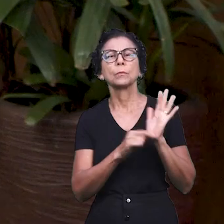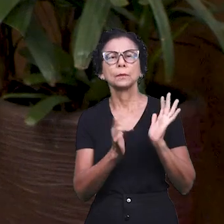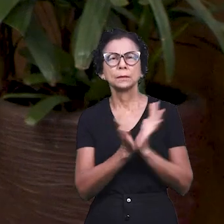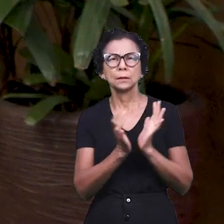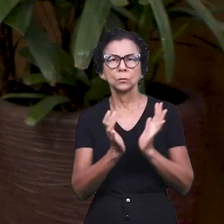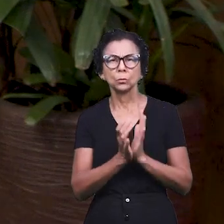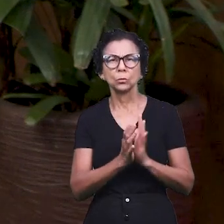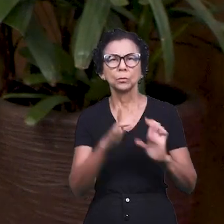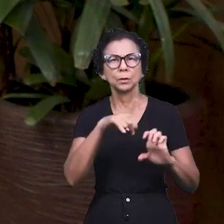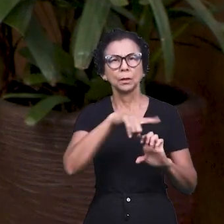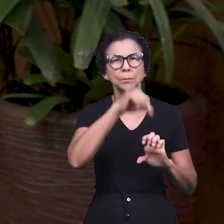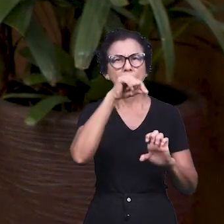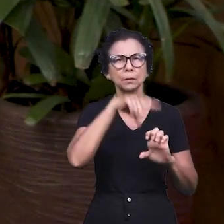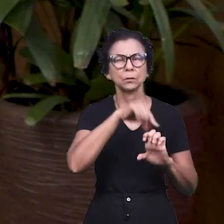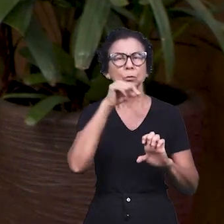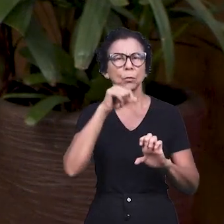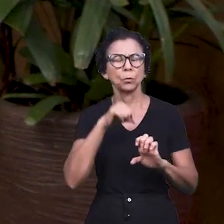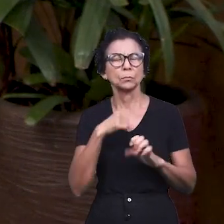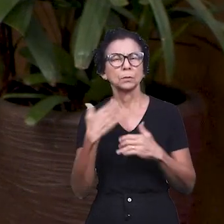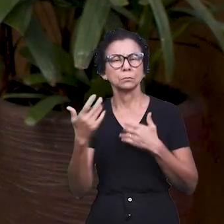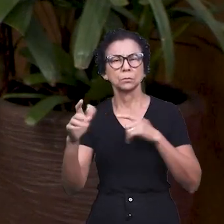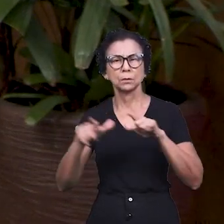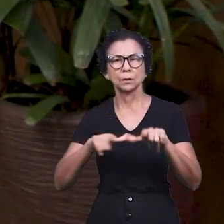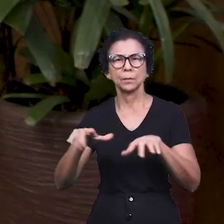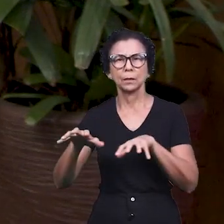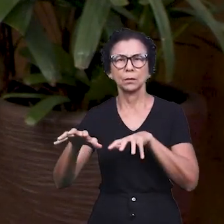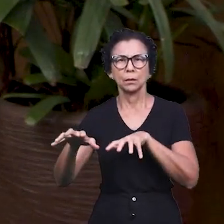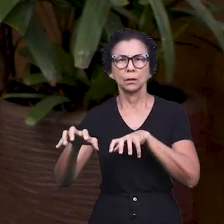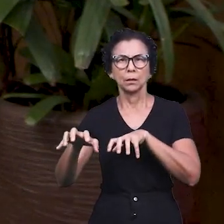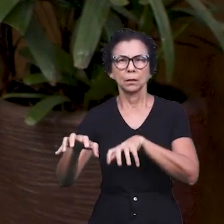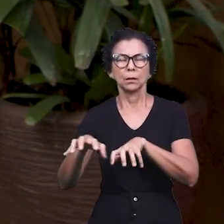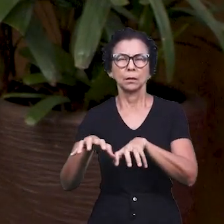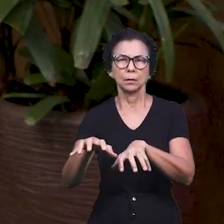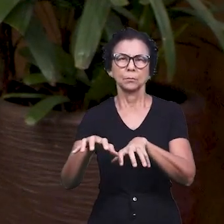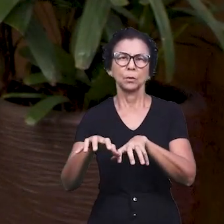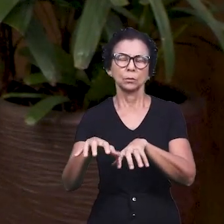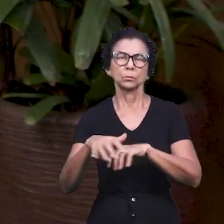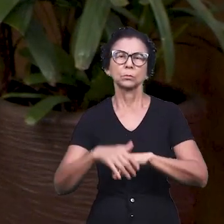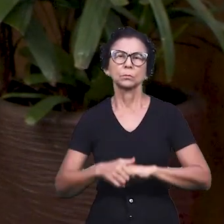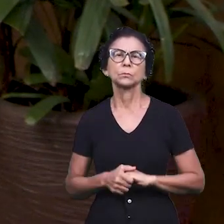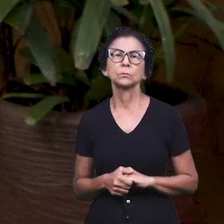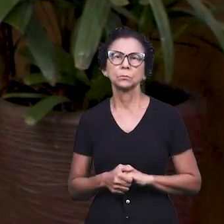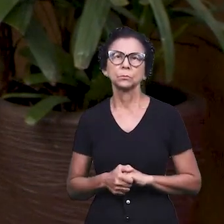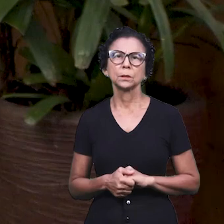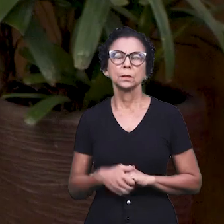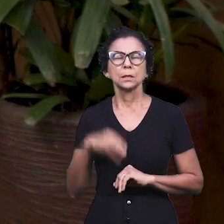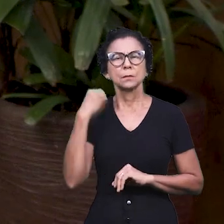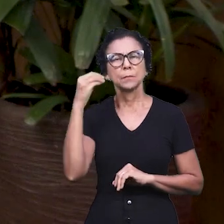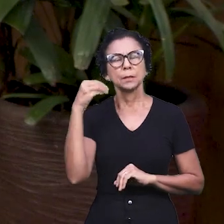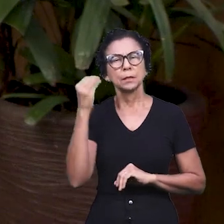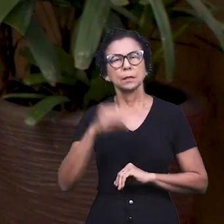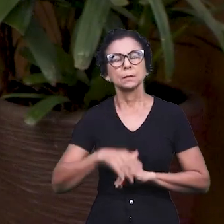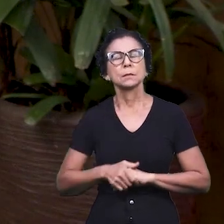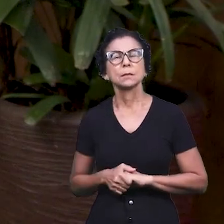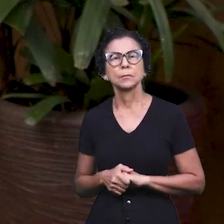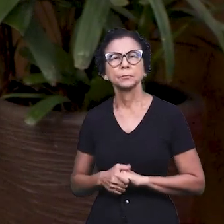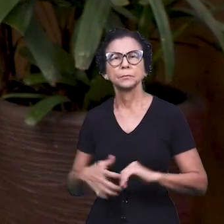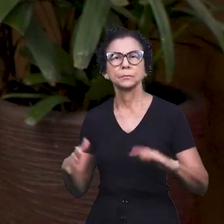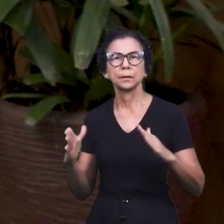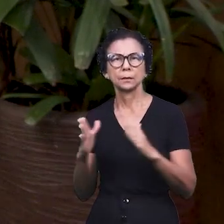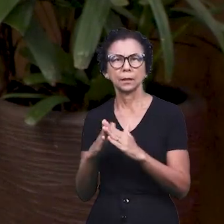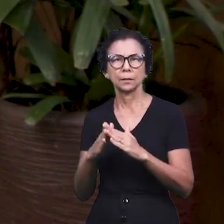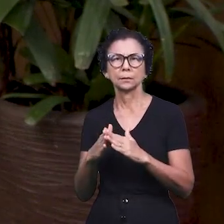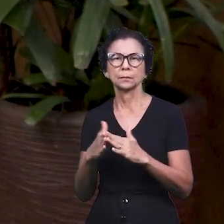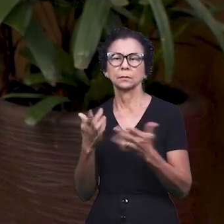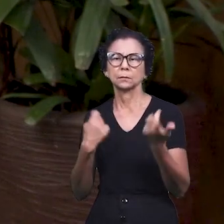aos empreendedores em casa por conta de trabalhos remotos e experiências com a gestão do